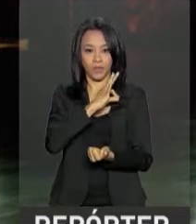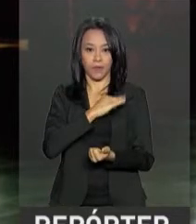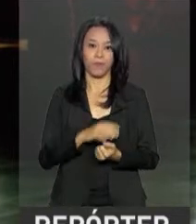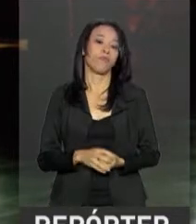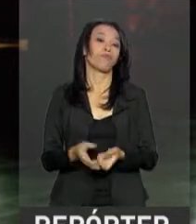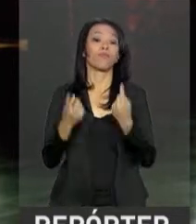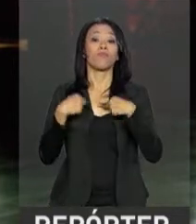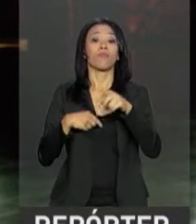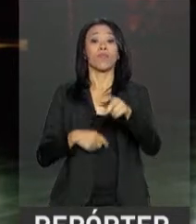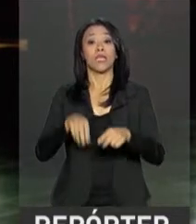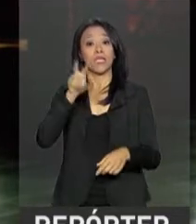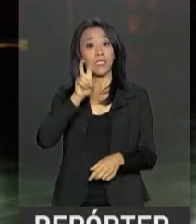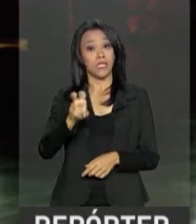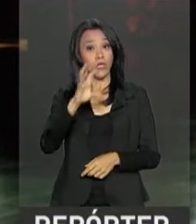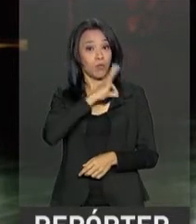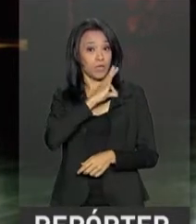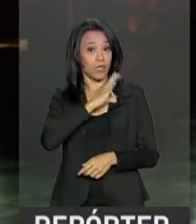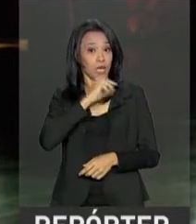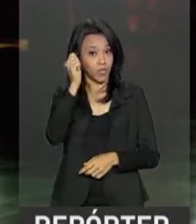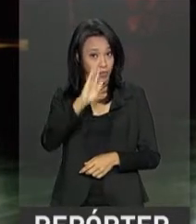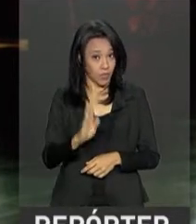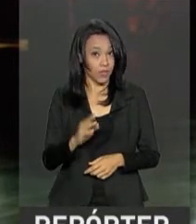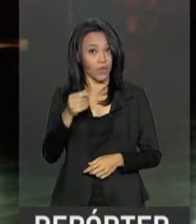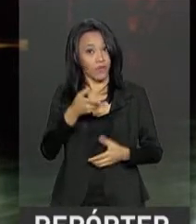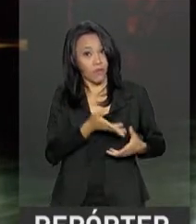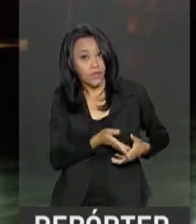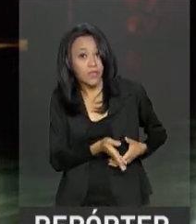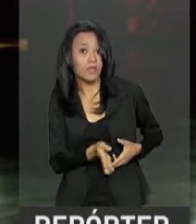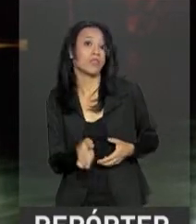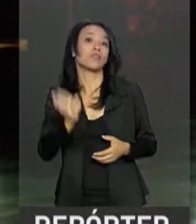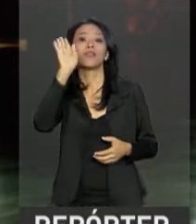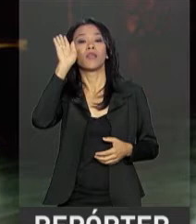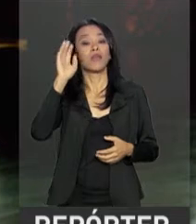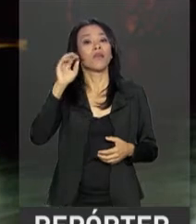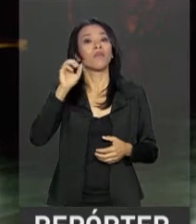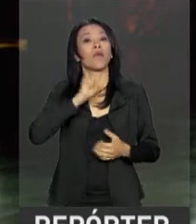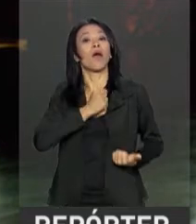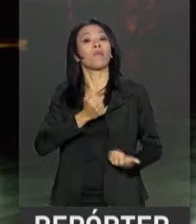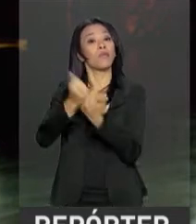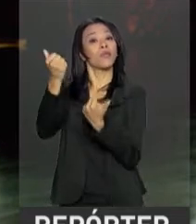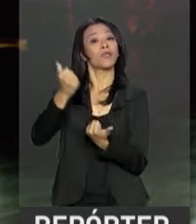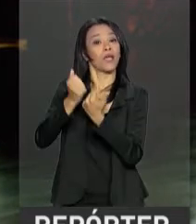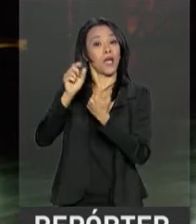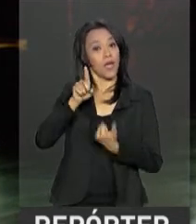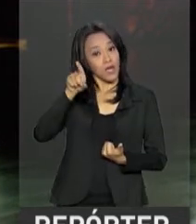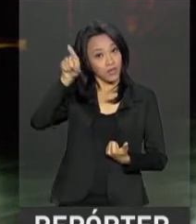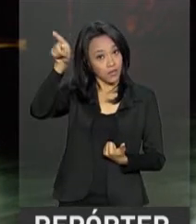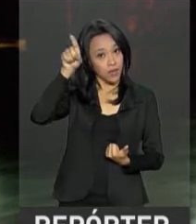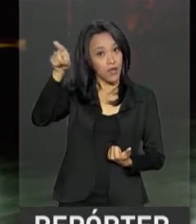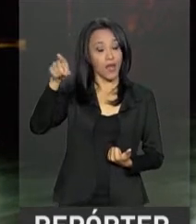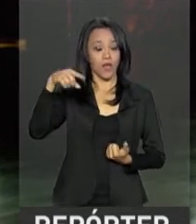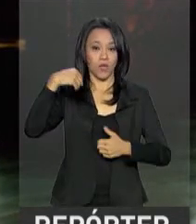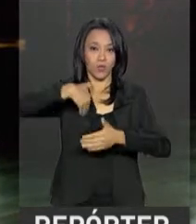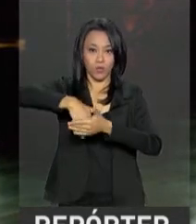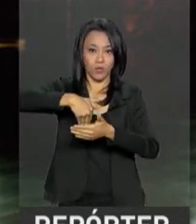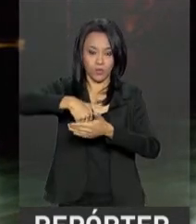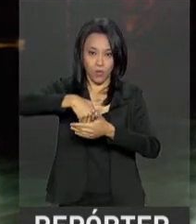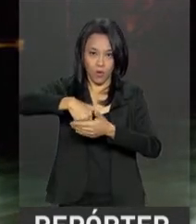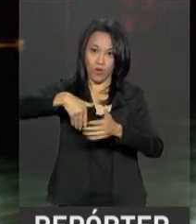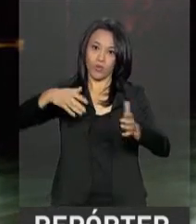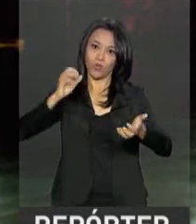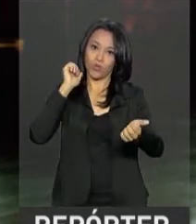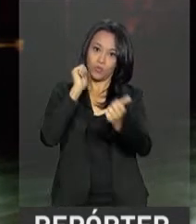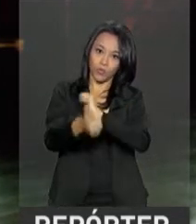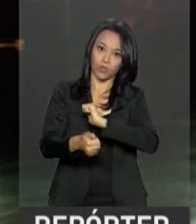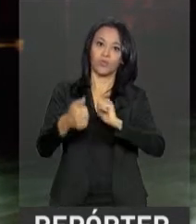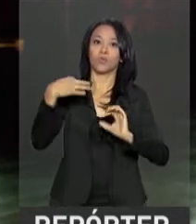policiais federais do brasil vão ser enviados para a rússia para apoiar as forças locais de segurança durante a copa do mundo